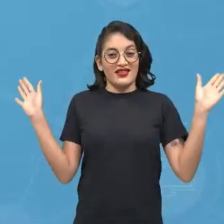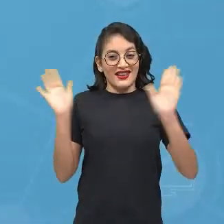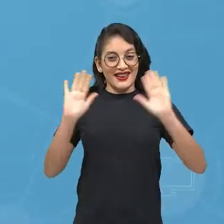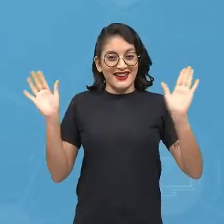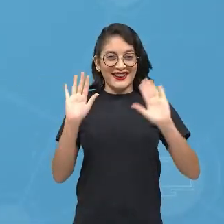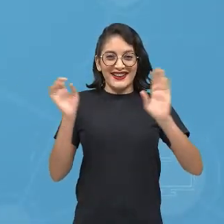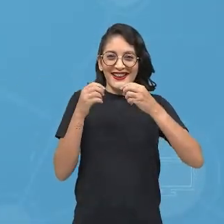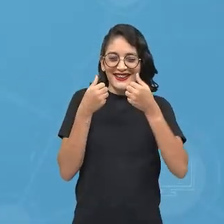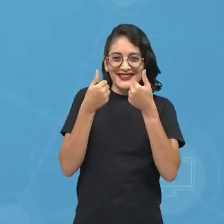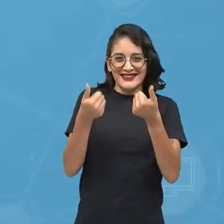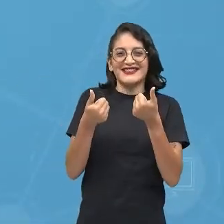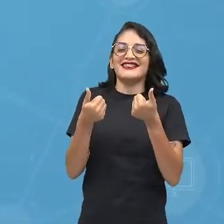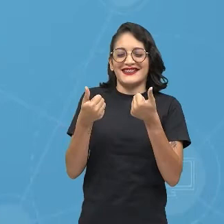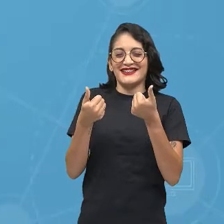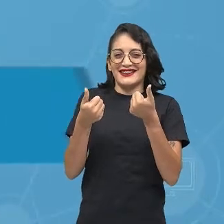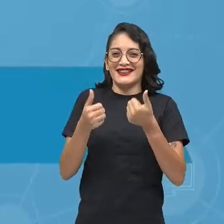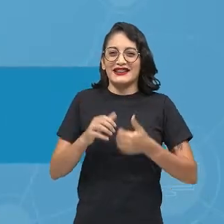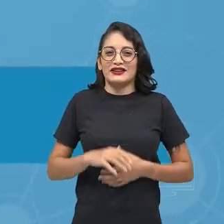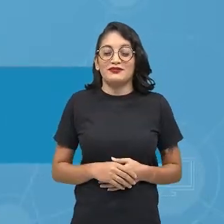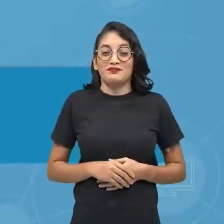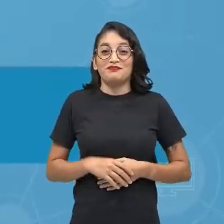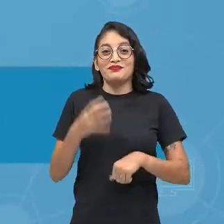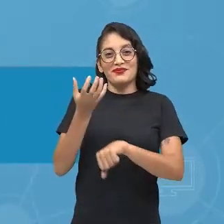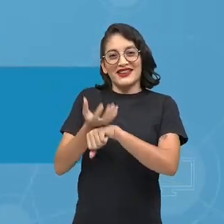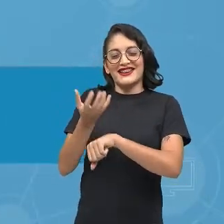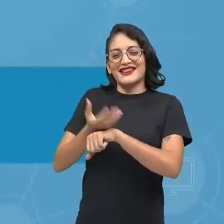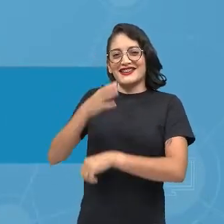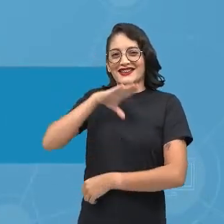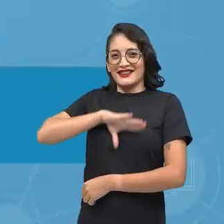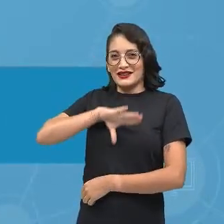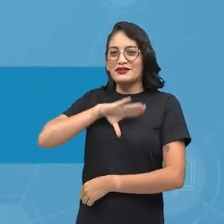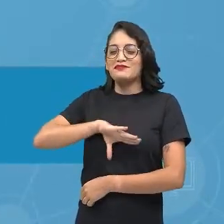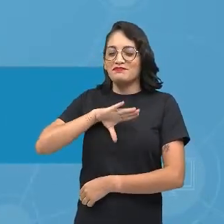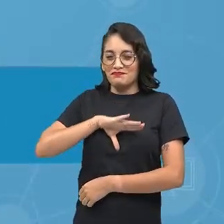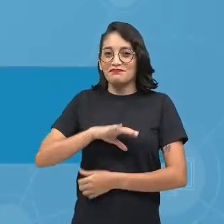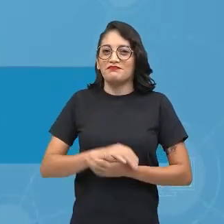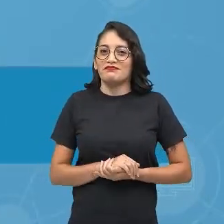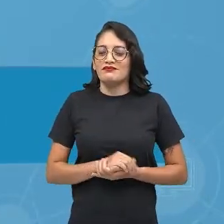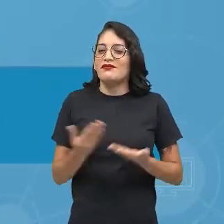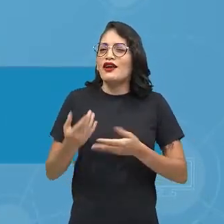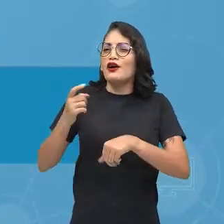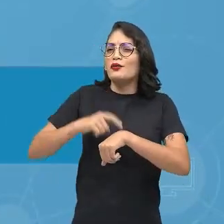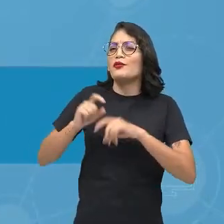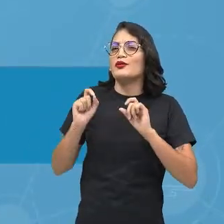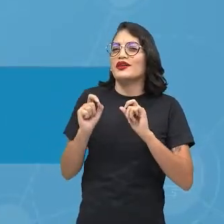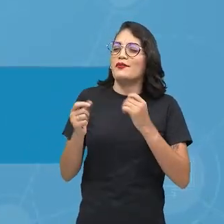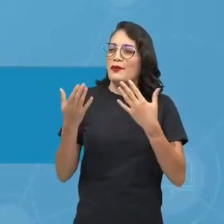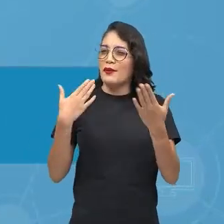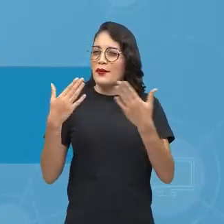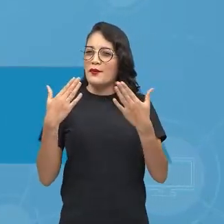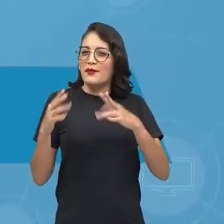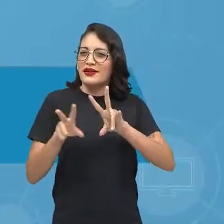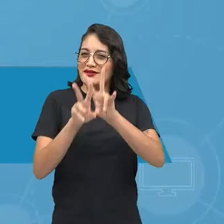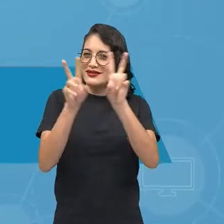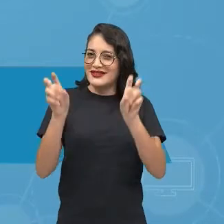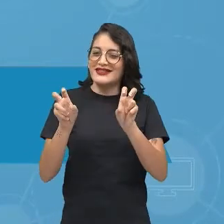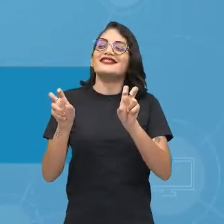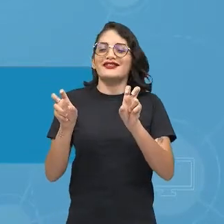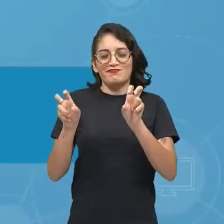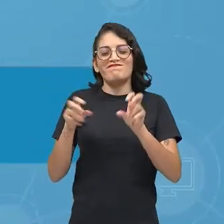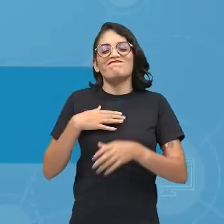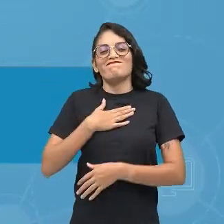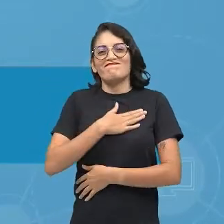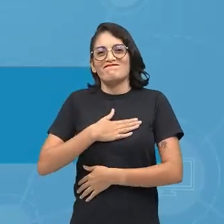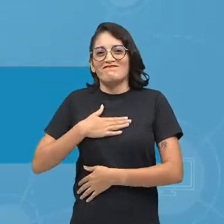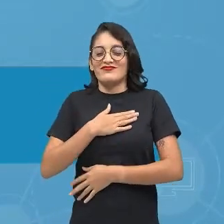Olá, saudações! Língua portuguesa. Um momento para nós conversarmos sobre a nossa tão querida e